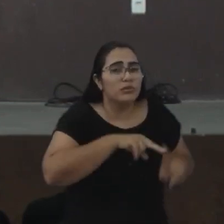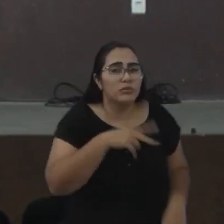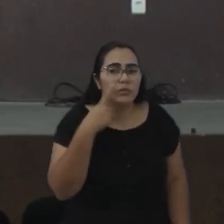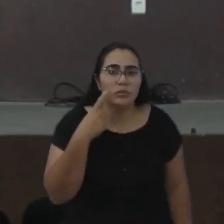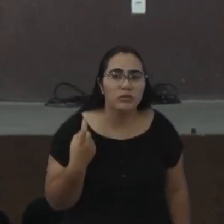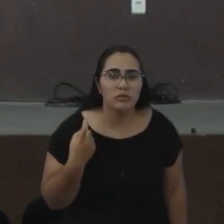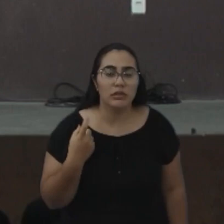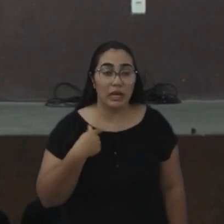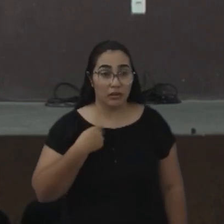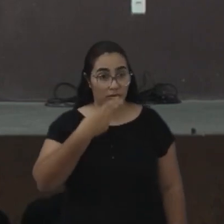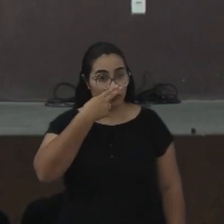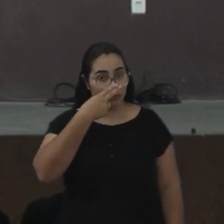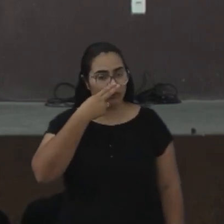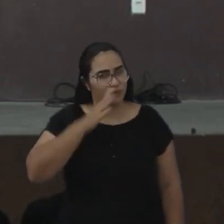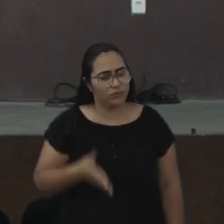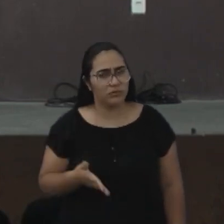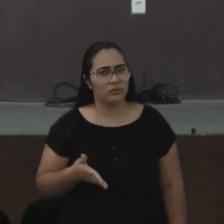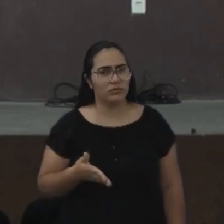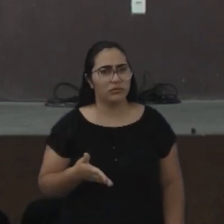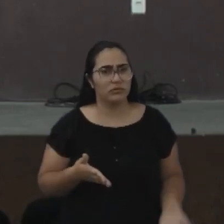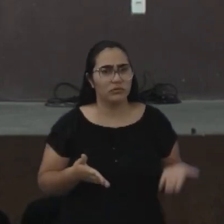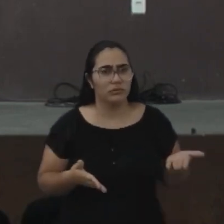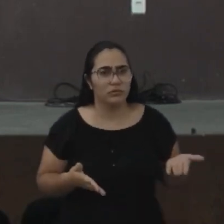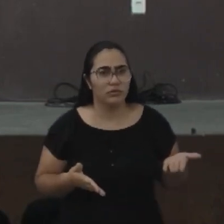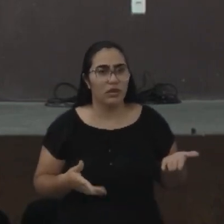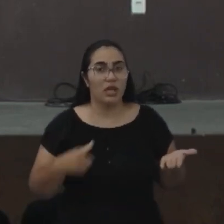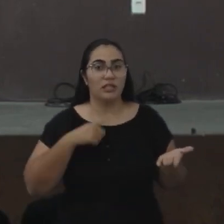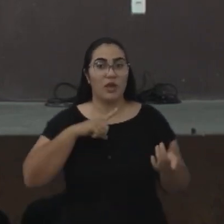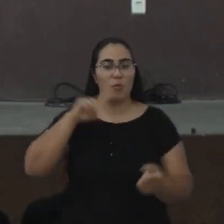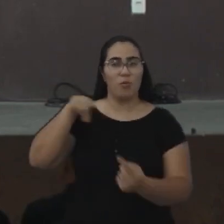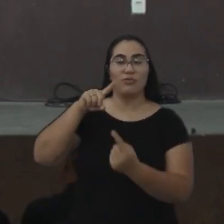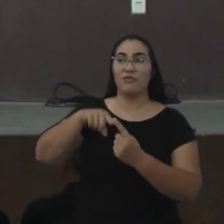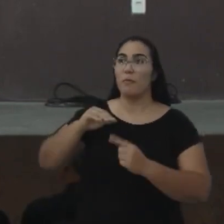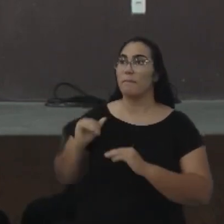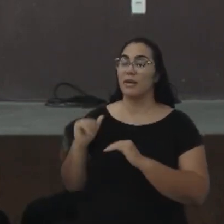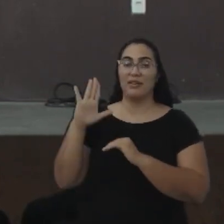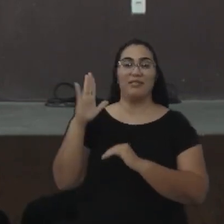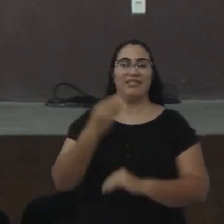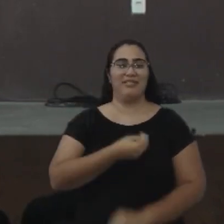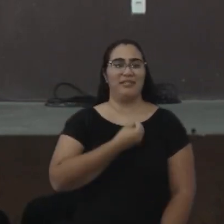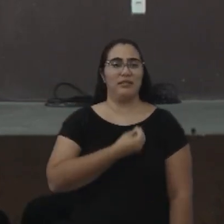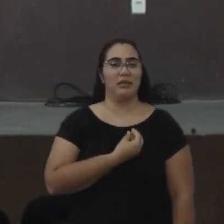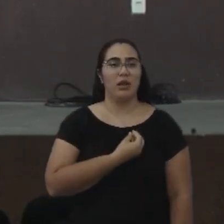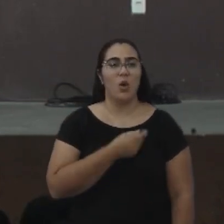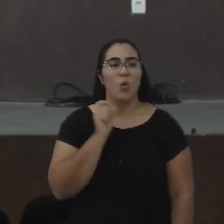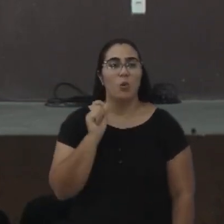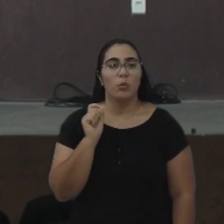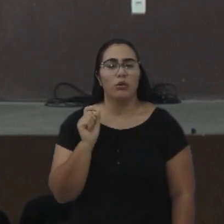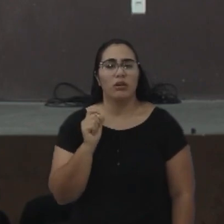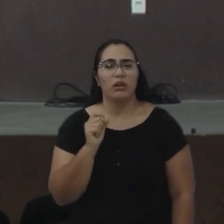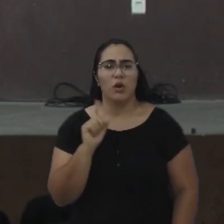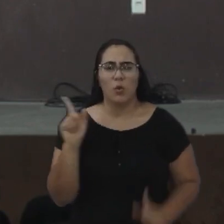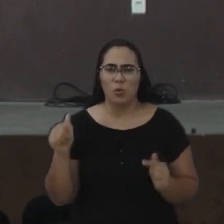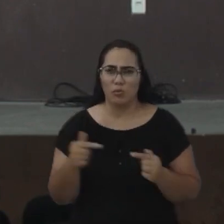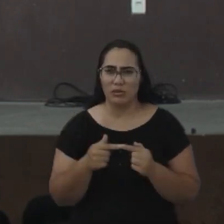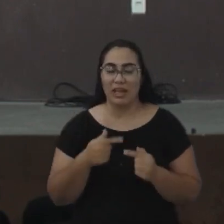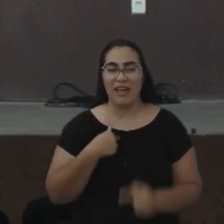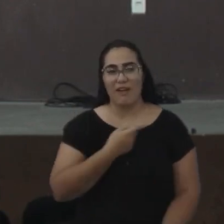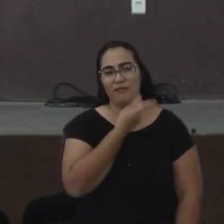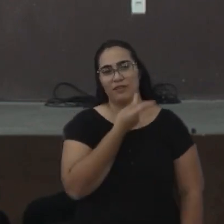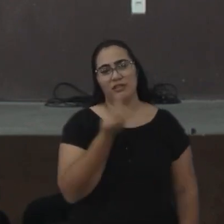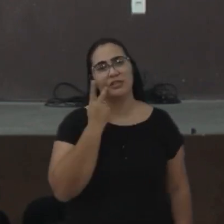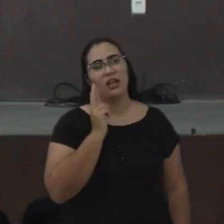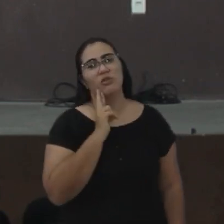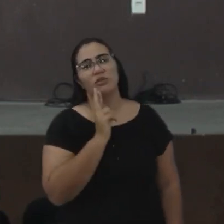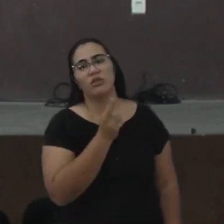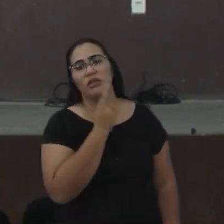Eu, crente, tendo um motivo muito maior para celebrar na minha vida, o que é que eu vou fazer ali? Vou visitar os restaurantes. Visite durante